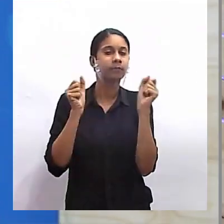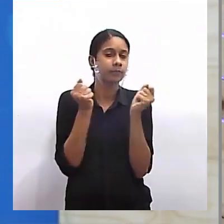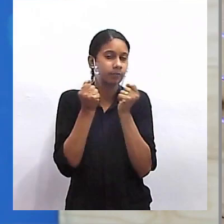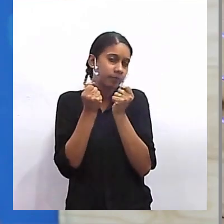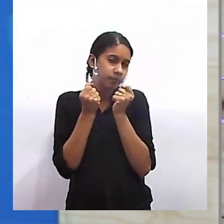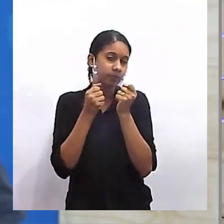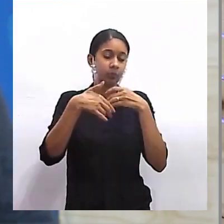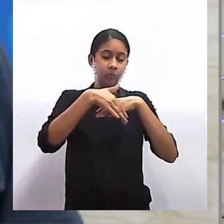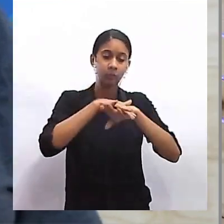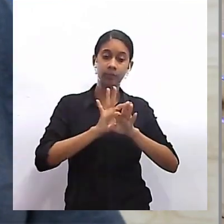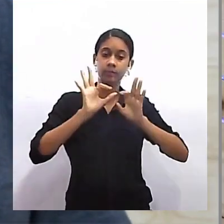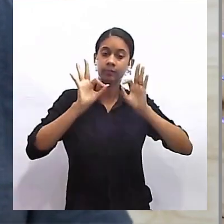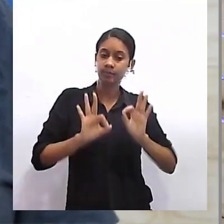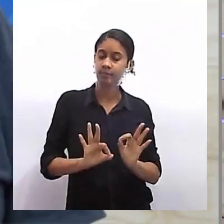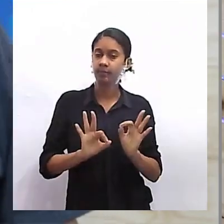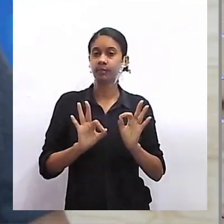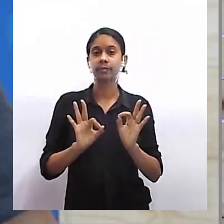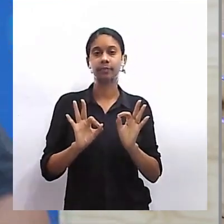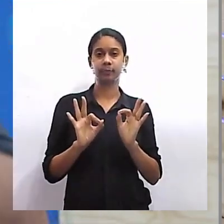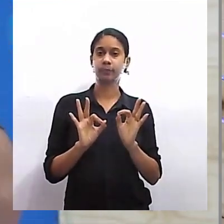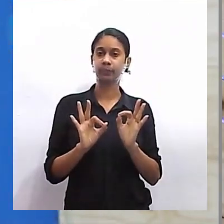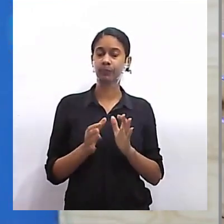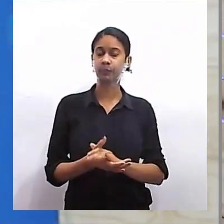bem armazenados, bem